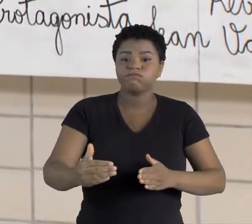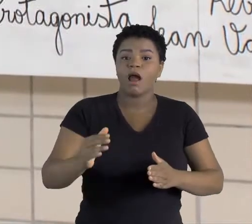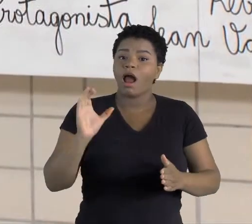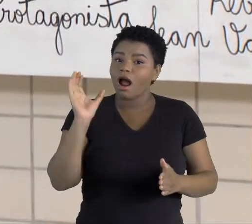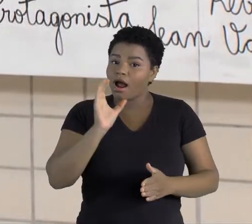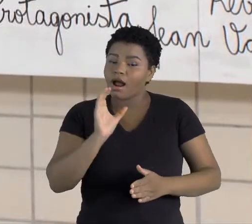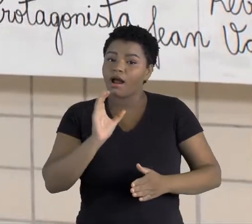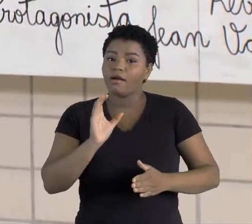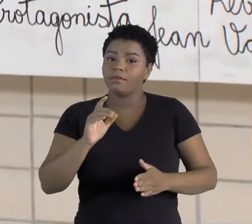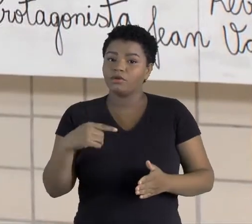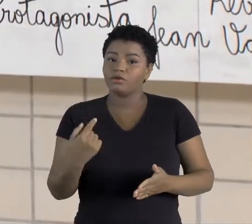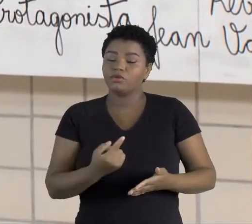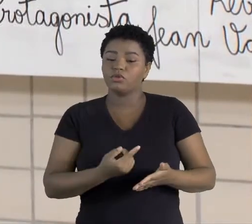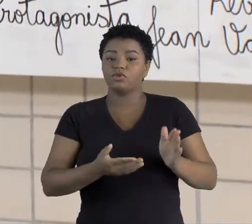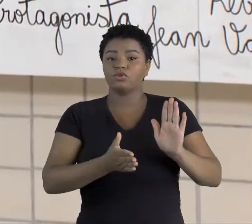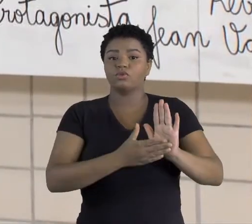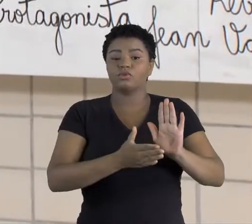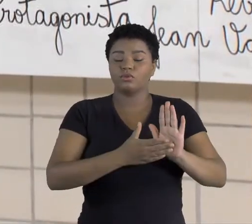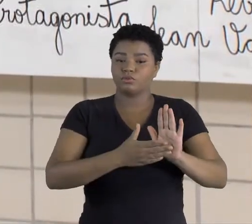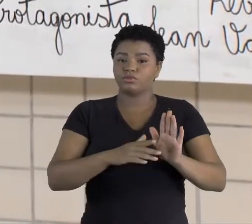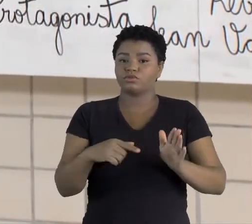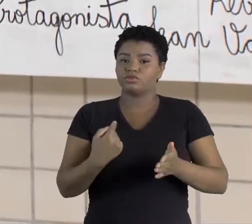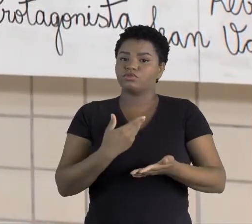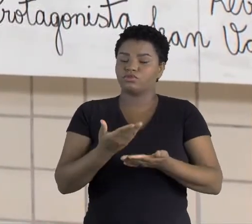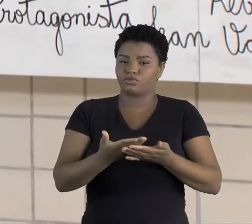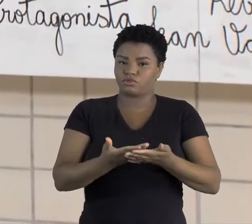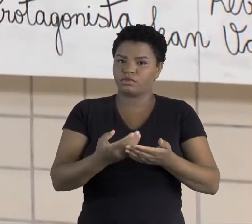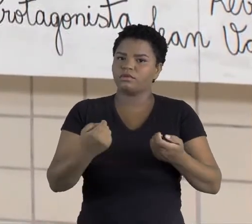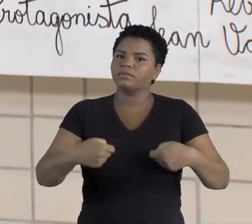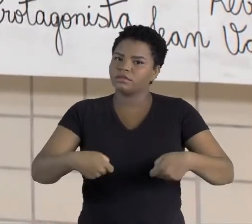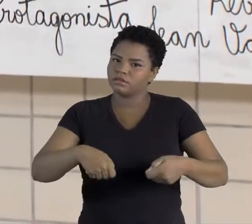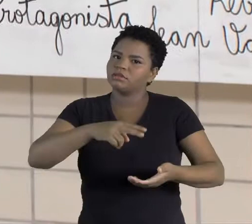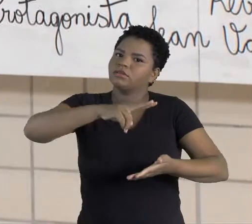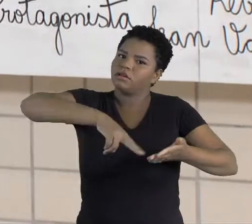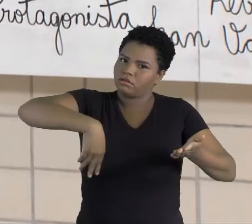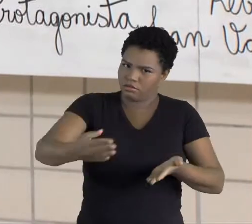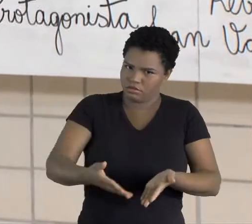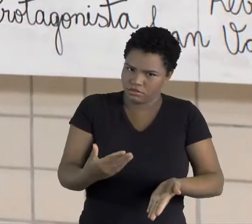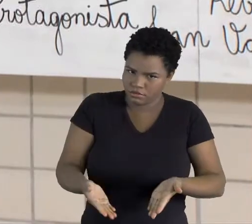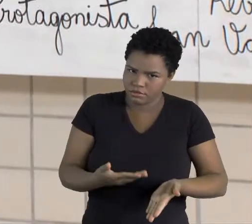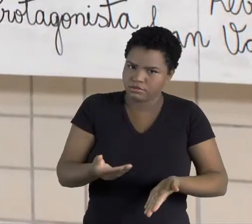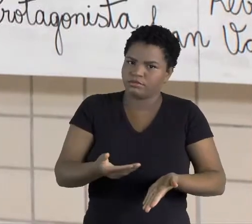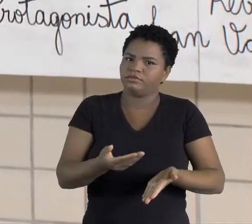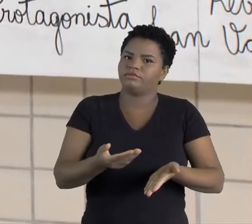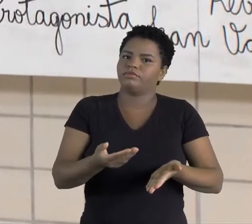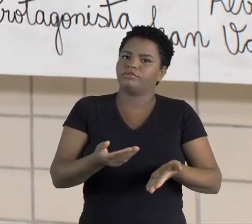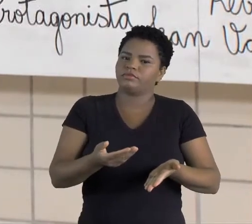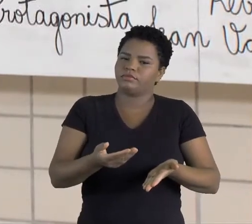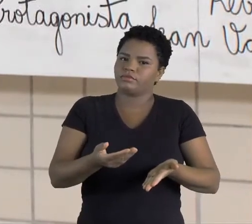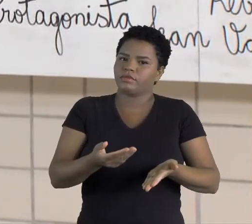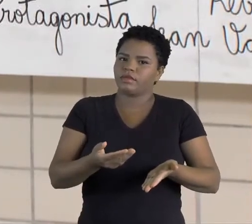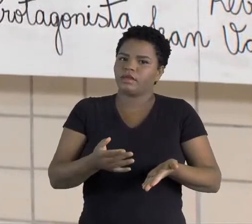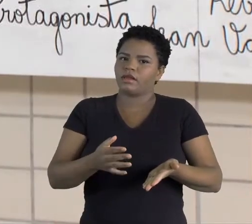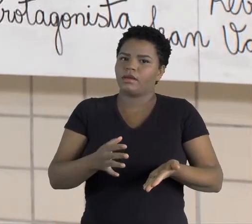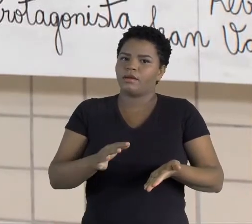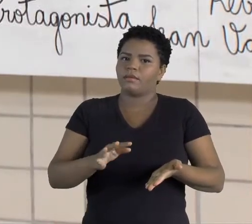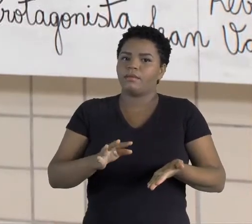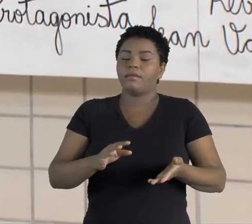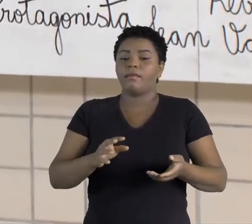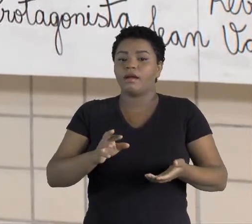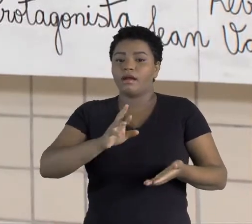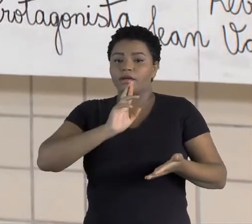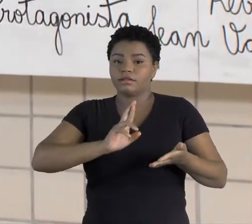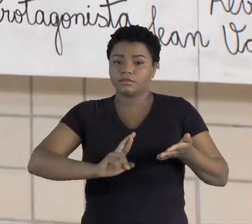de estudo. Lembre que vocês têm que ler a obra para fazer todas as indicações que nós temos lá nas aulas